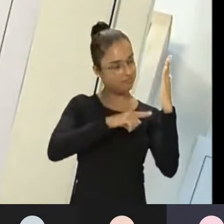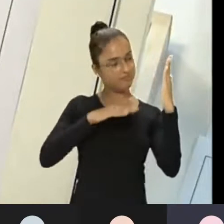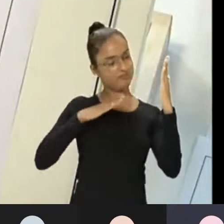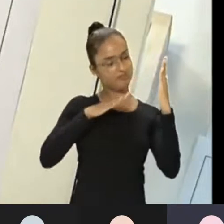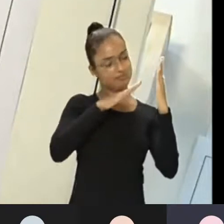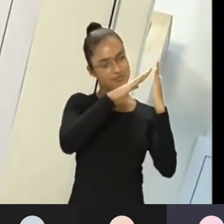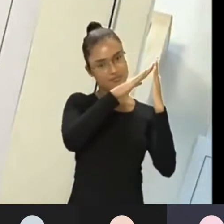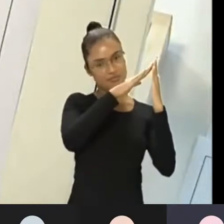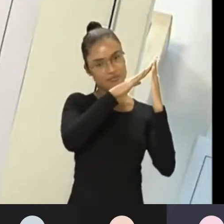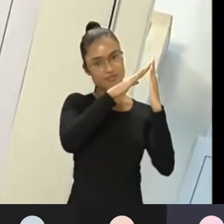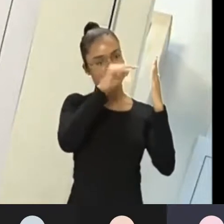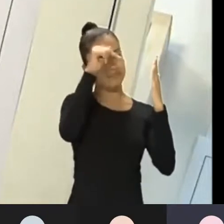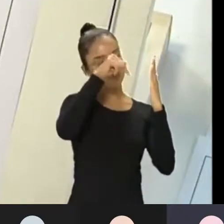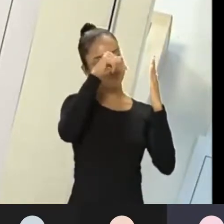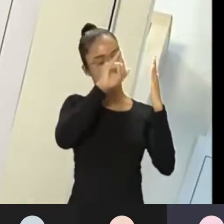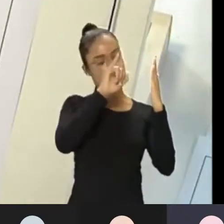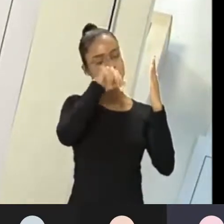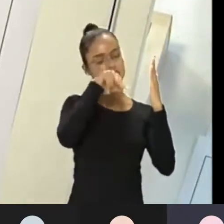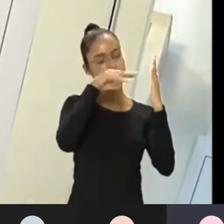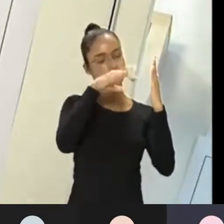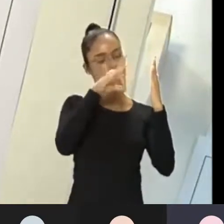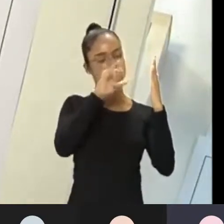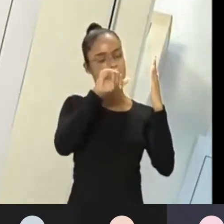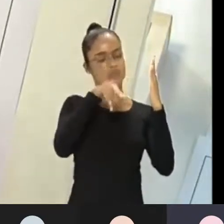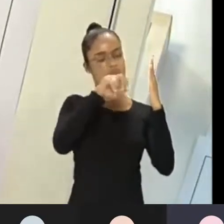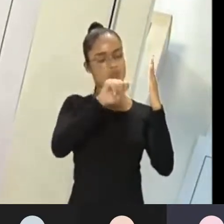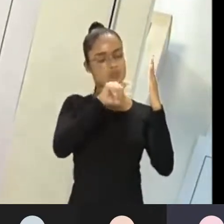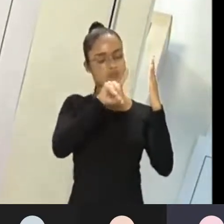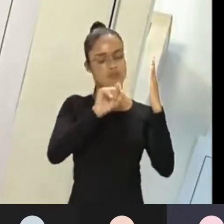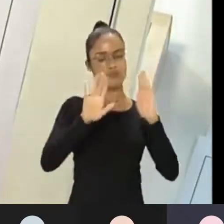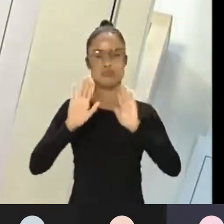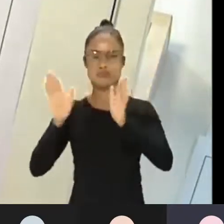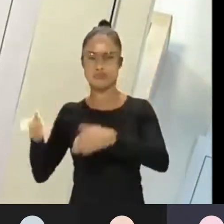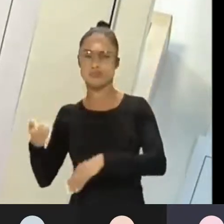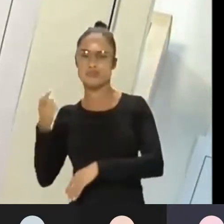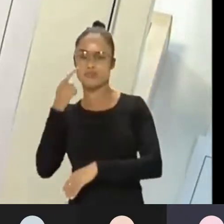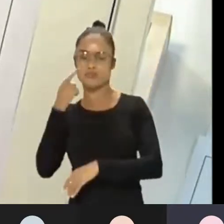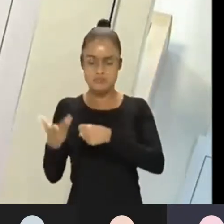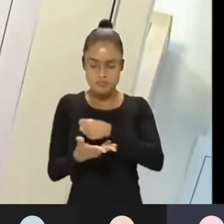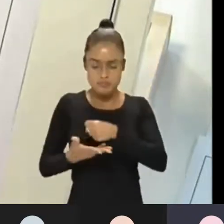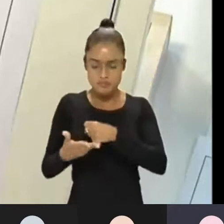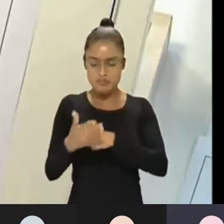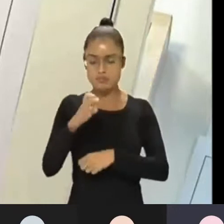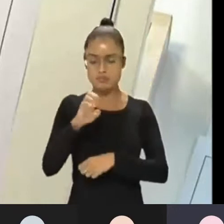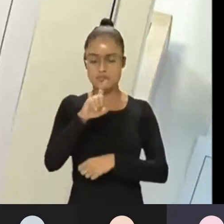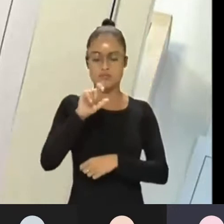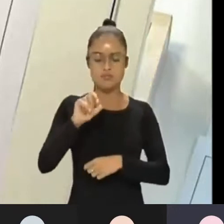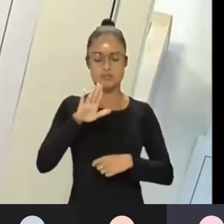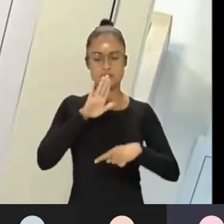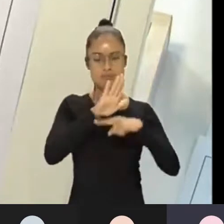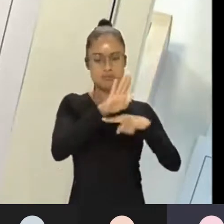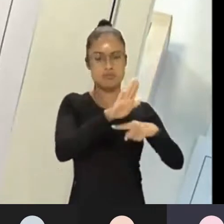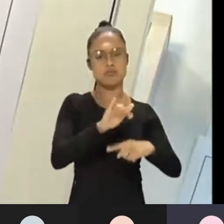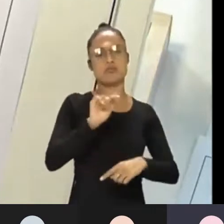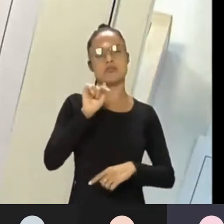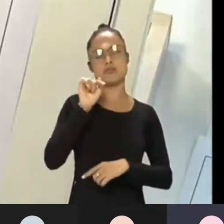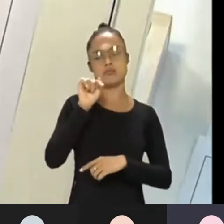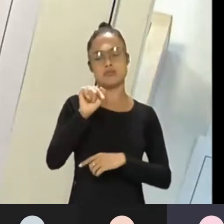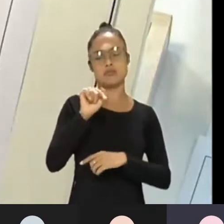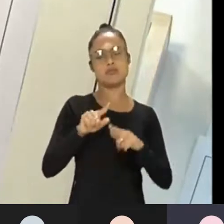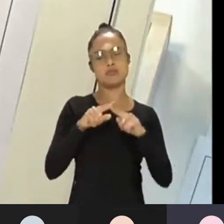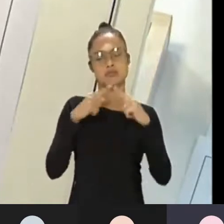para auxiliar. Agora, eu pego o esquadro. Em cada vértice que eu tenho, eu vou